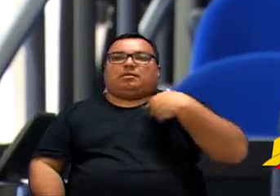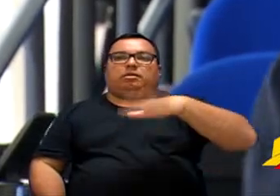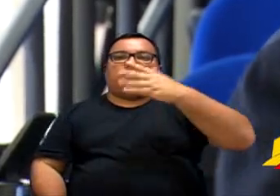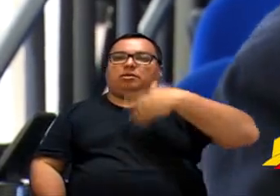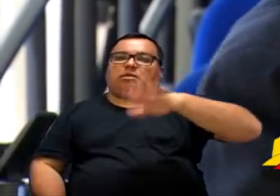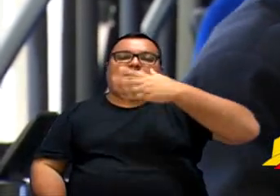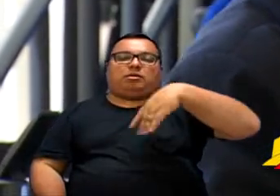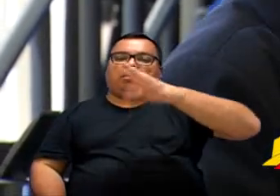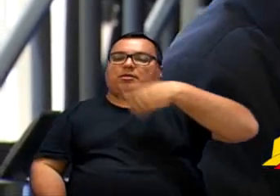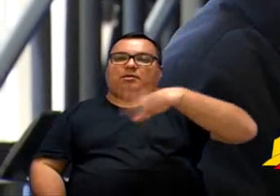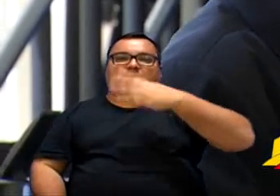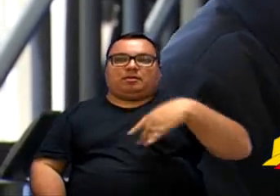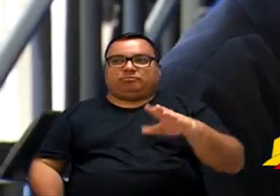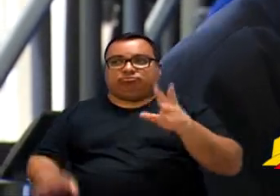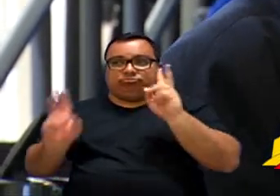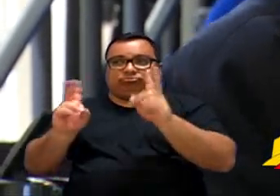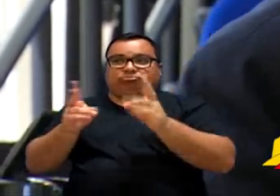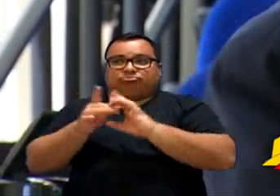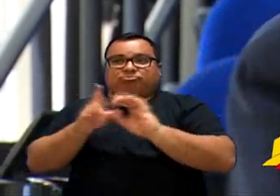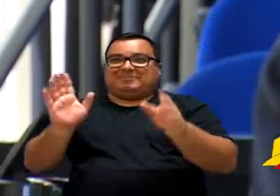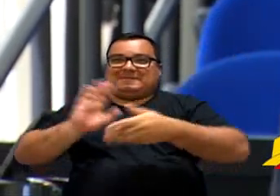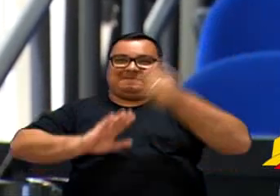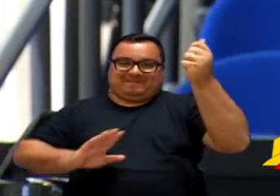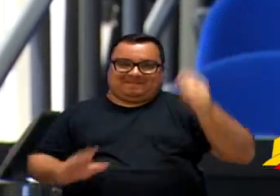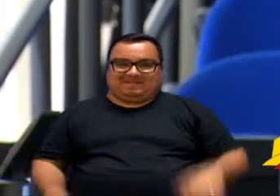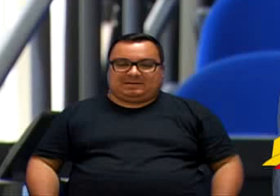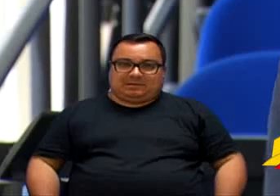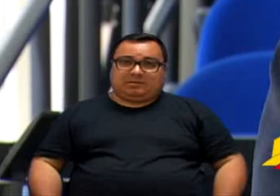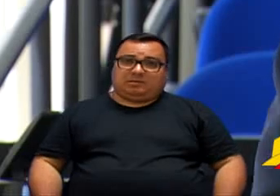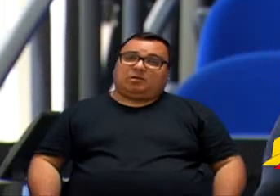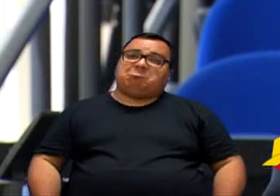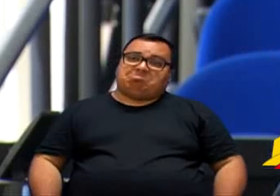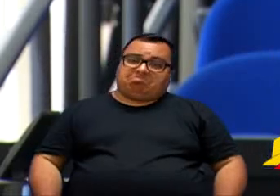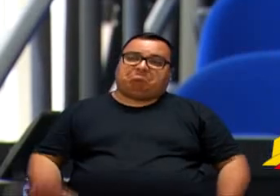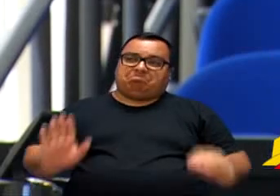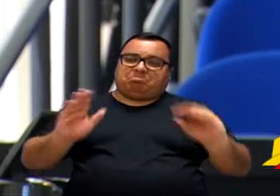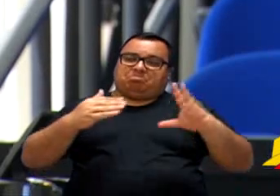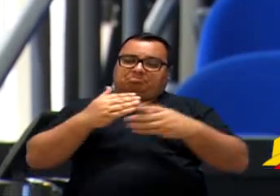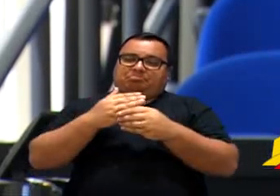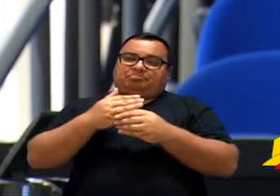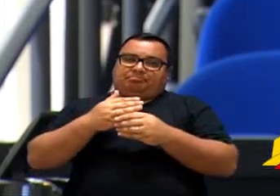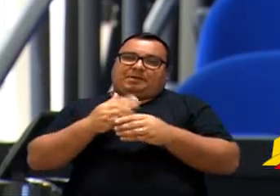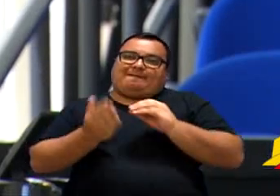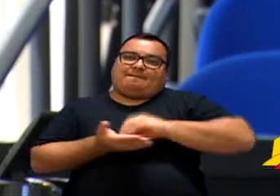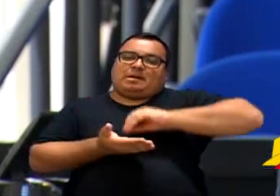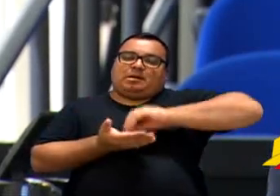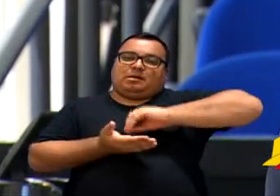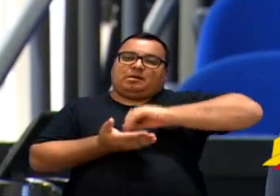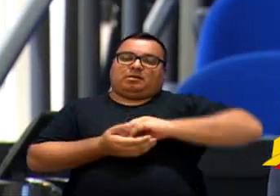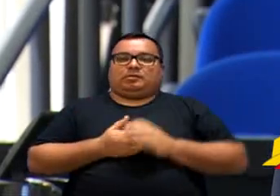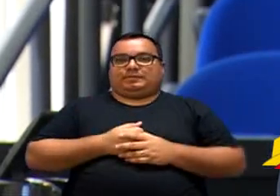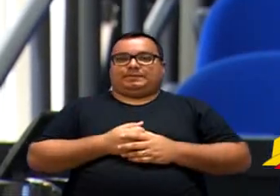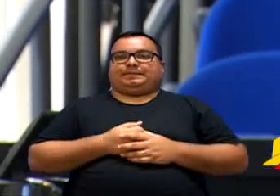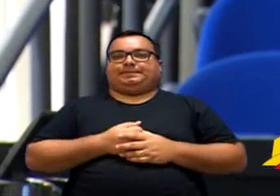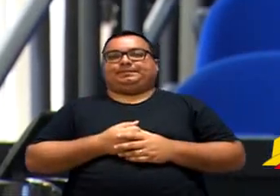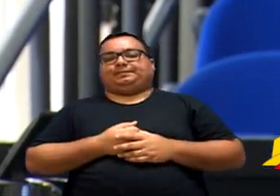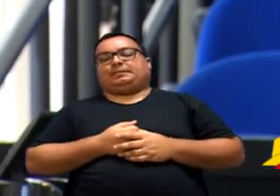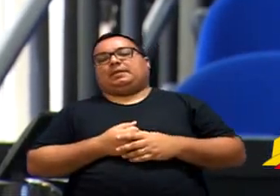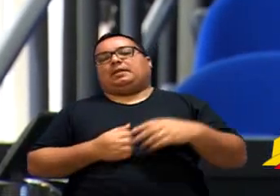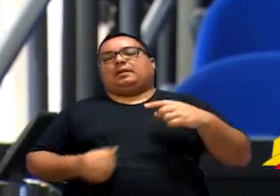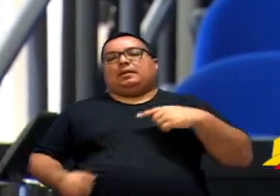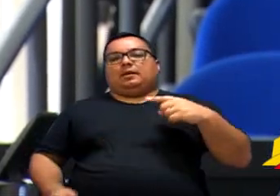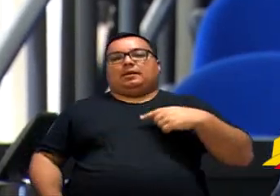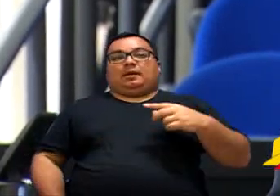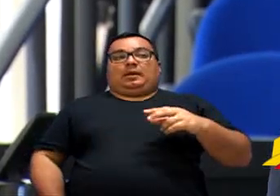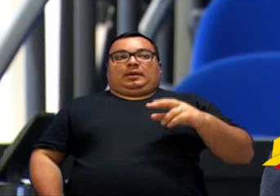não colocou quais são os critérios, que já poderia estar no corpo do projeto. Quando o líder do governo, vereador João,